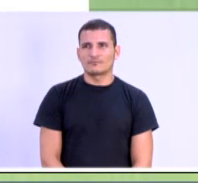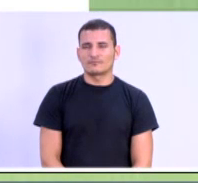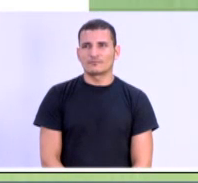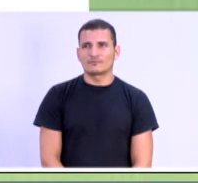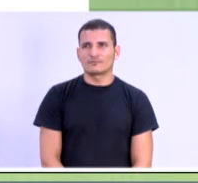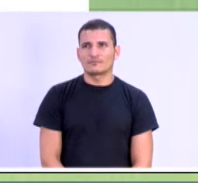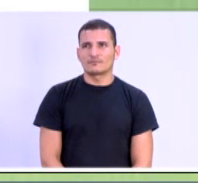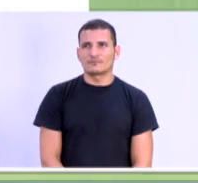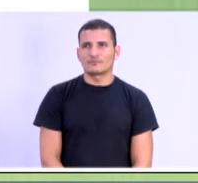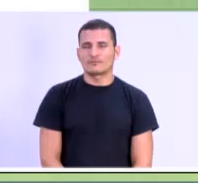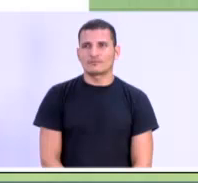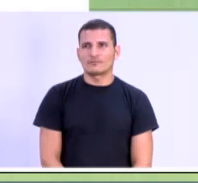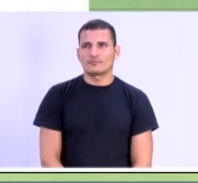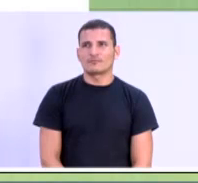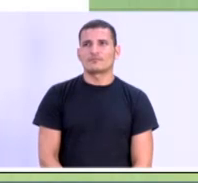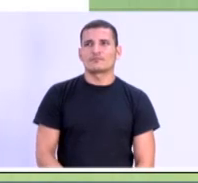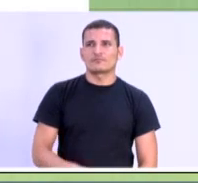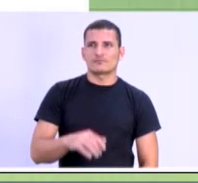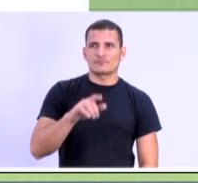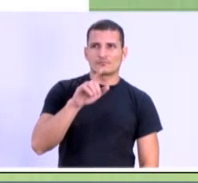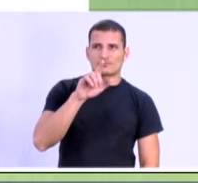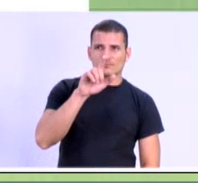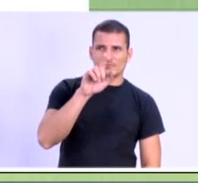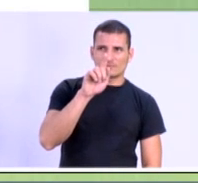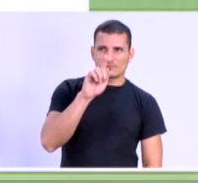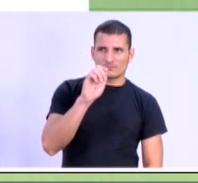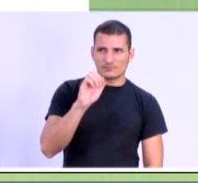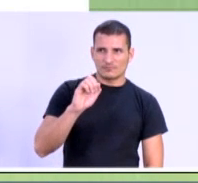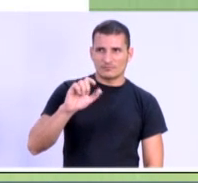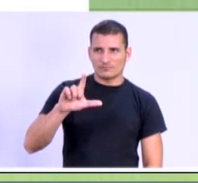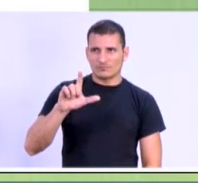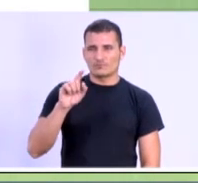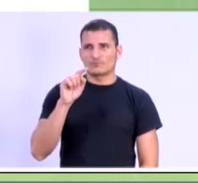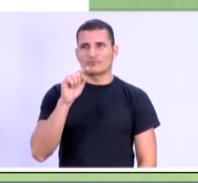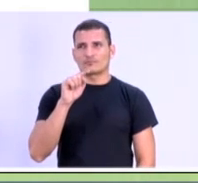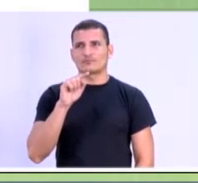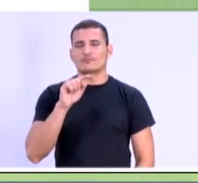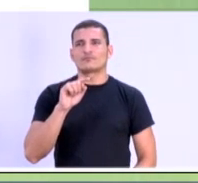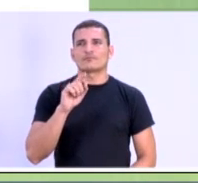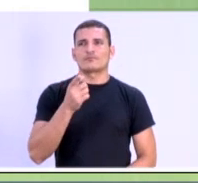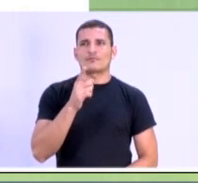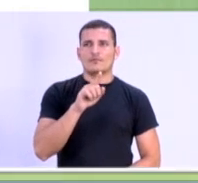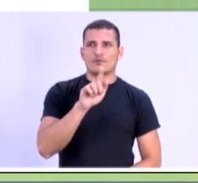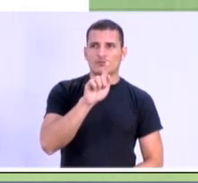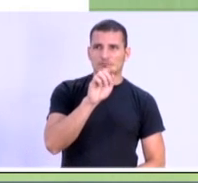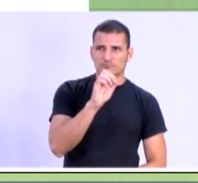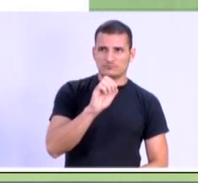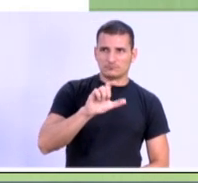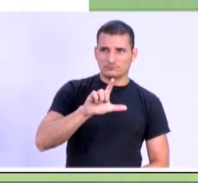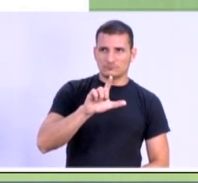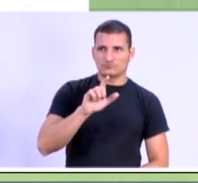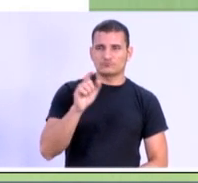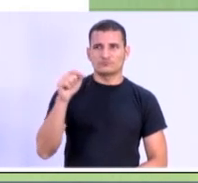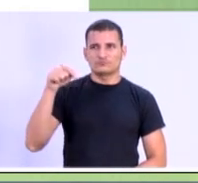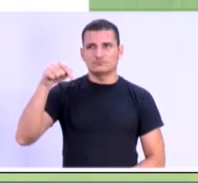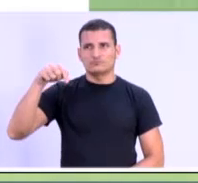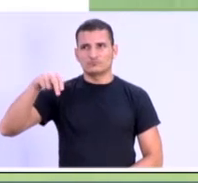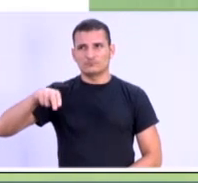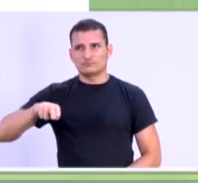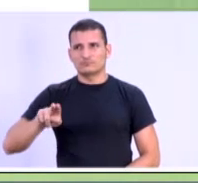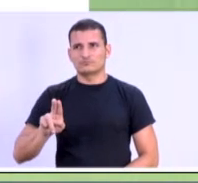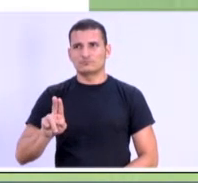declarei aqui, olha, Gol é um objeto do tipo carro, e logo depois eu pego o Gol e recebo uma nova